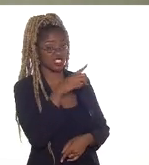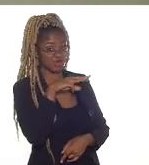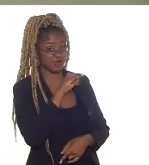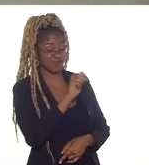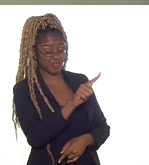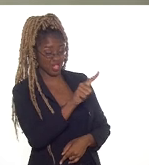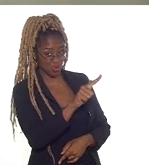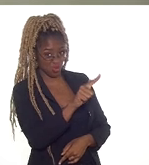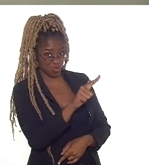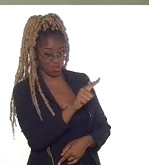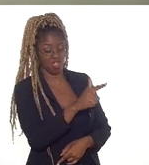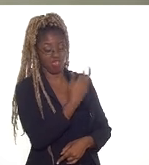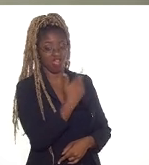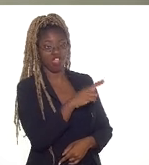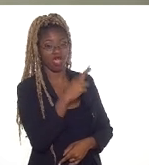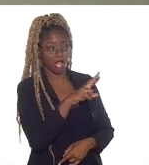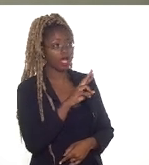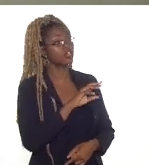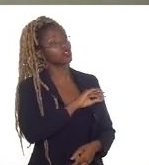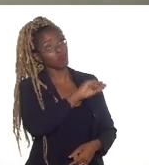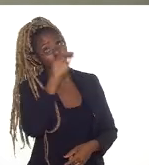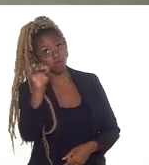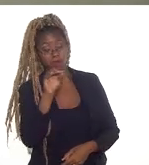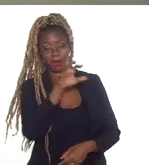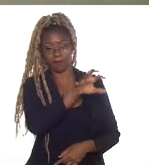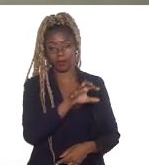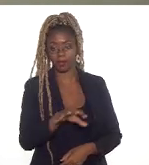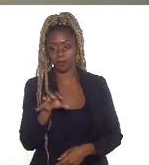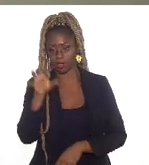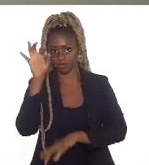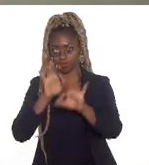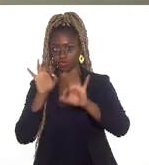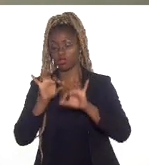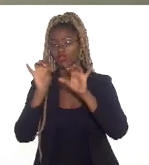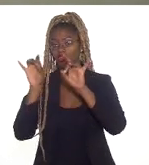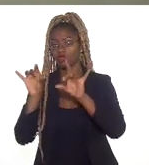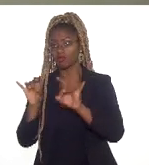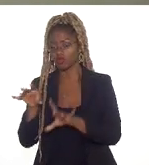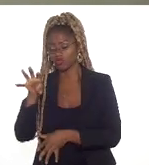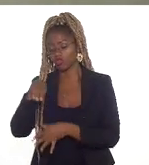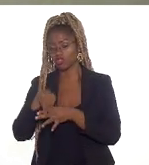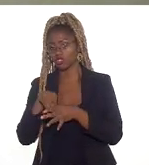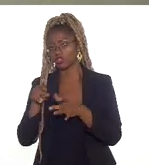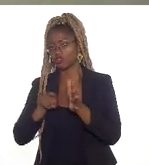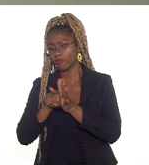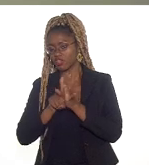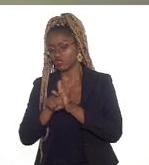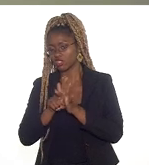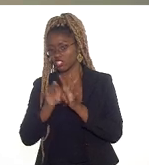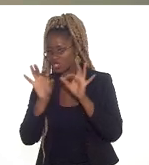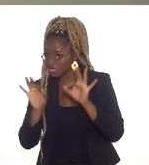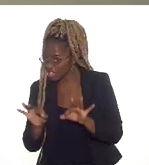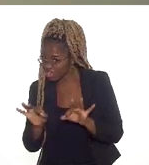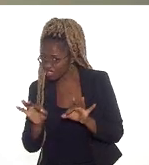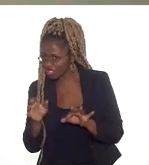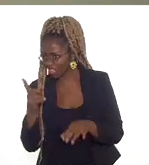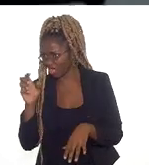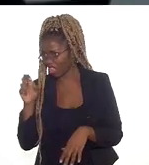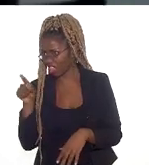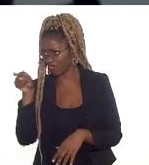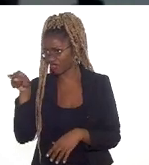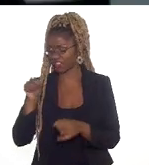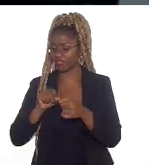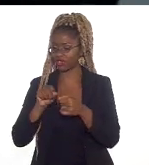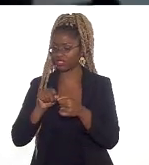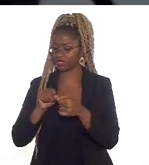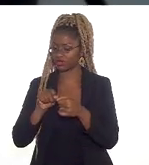nas diversas instituições e nos projetos específicos do centro de pesquisa. É o senhor que faz isso? Não, desculpa,